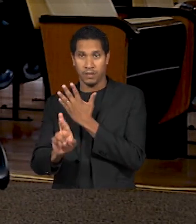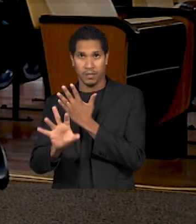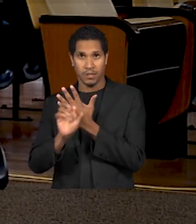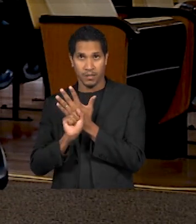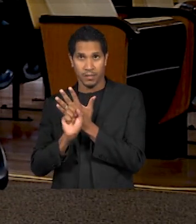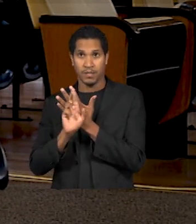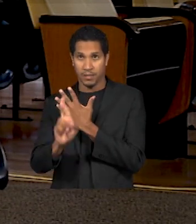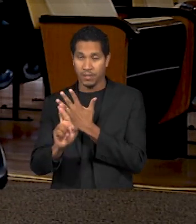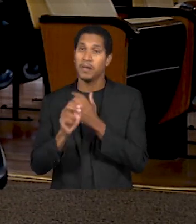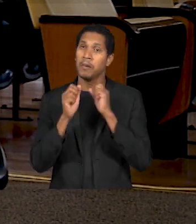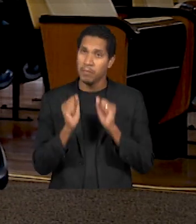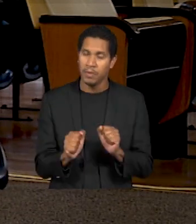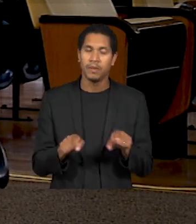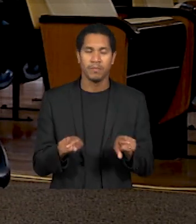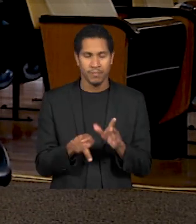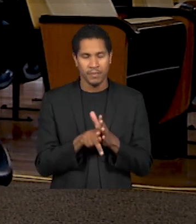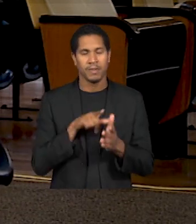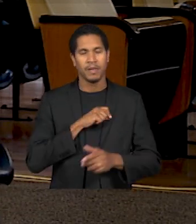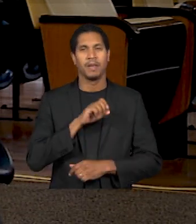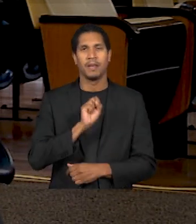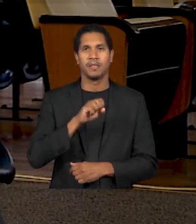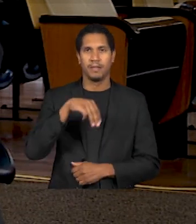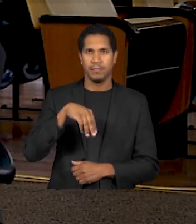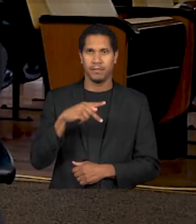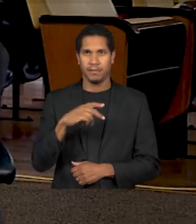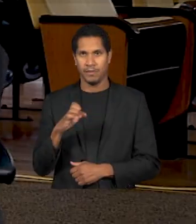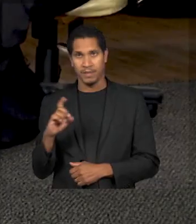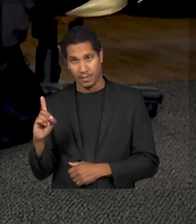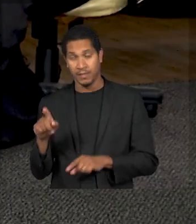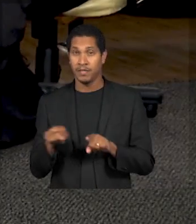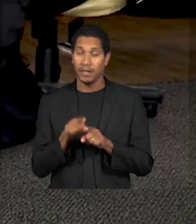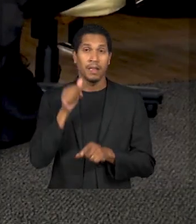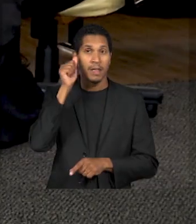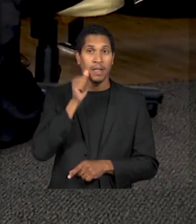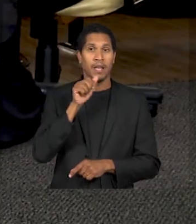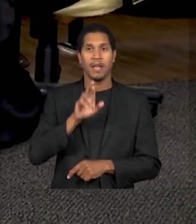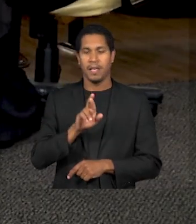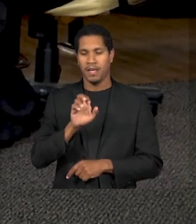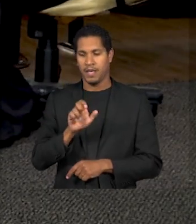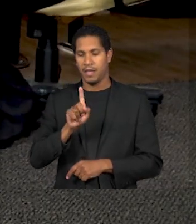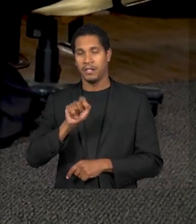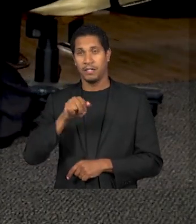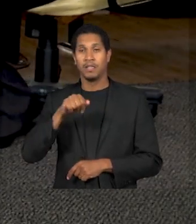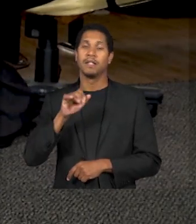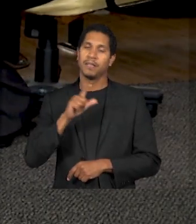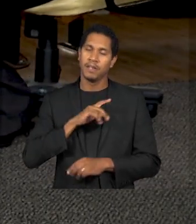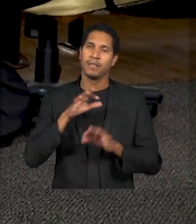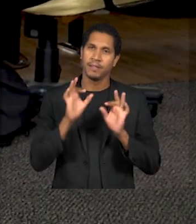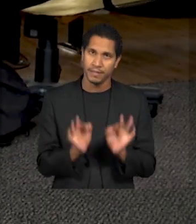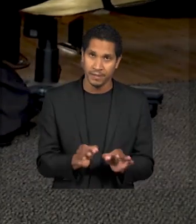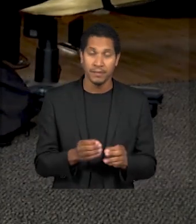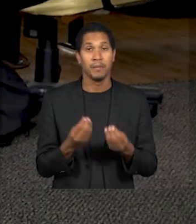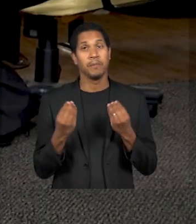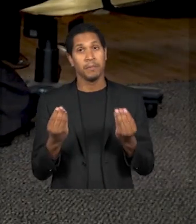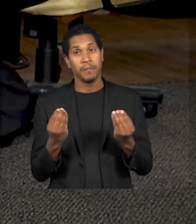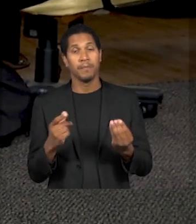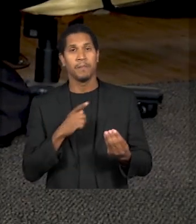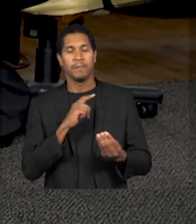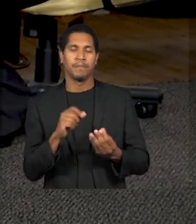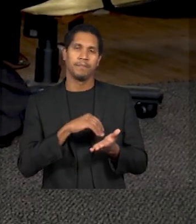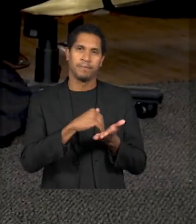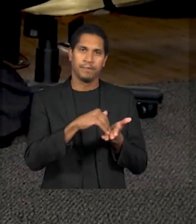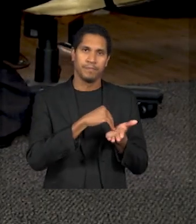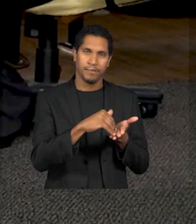e-mail para a ouvidoria da SMPED. Nós temos lá a Regina, que é a nossa ouvidora, mas além da secretaria, a gente